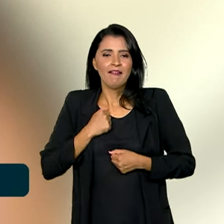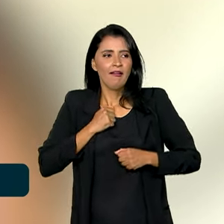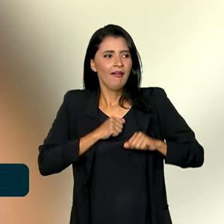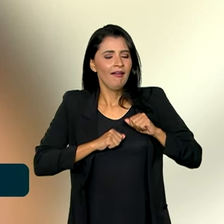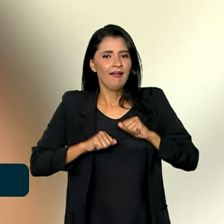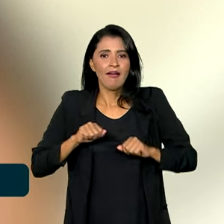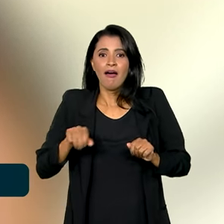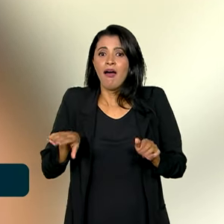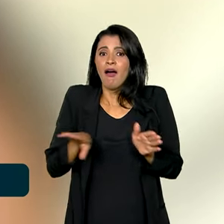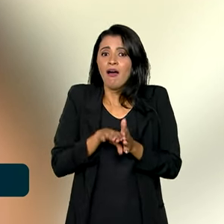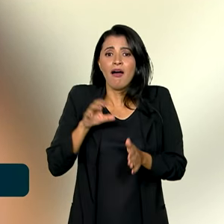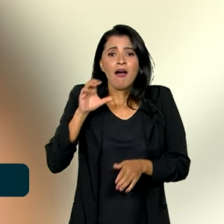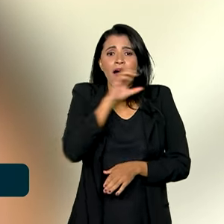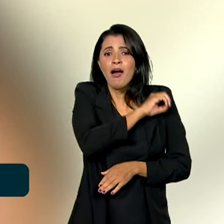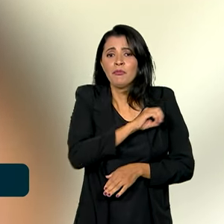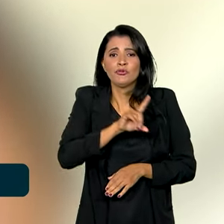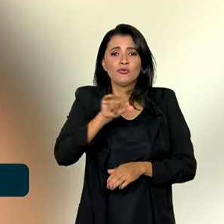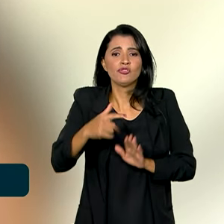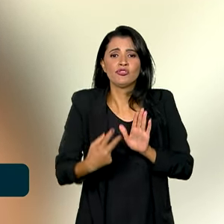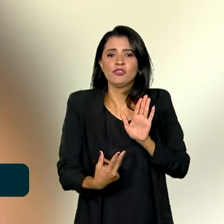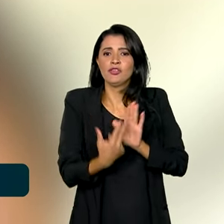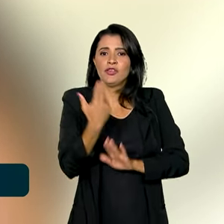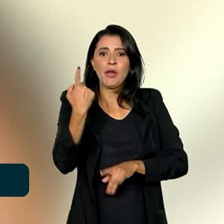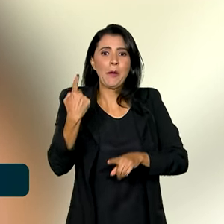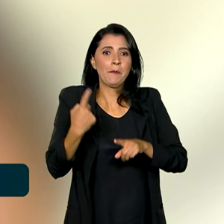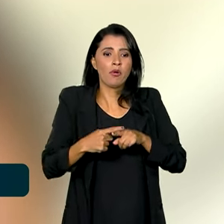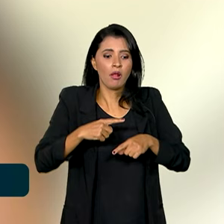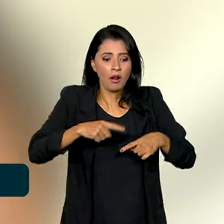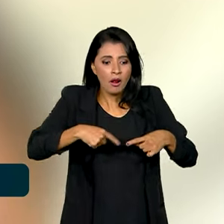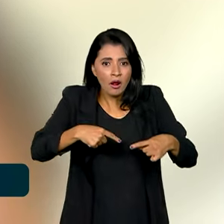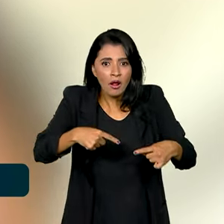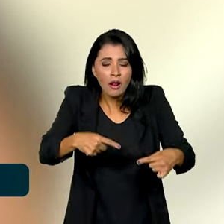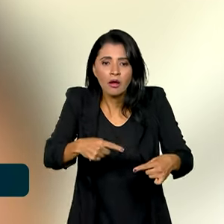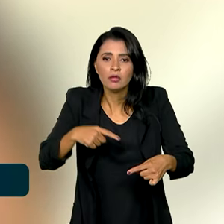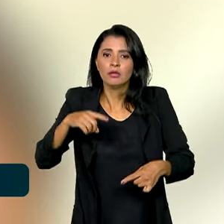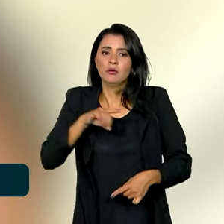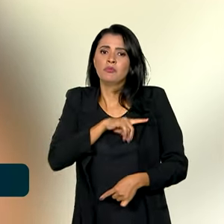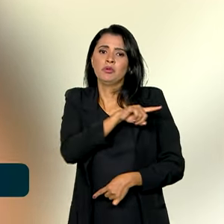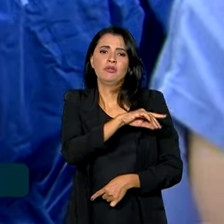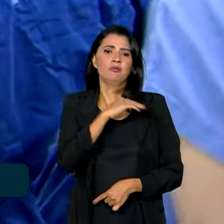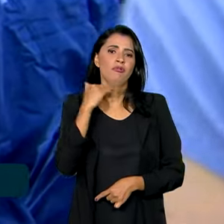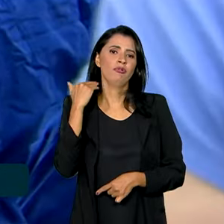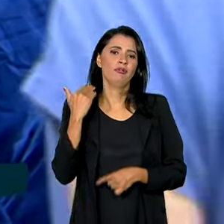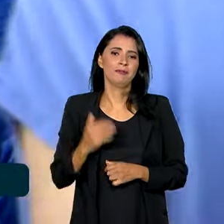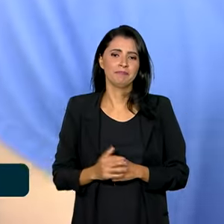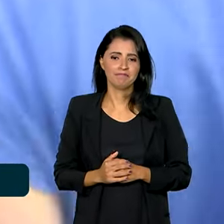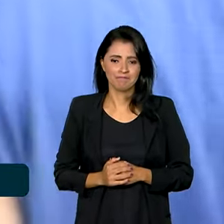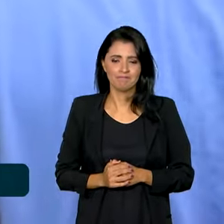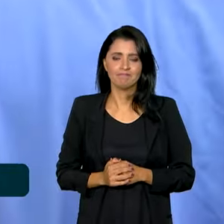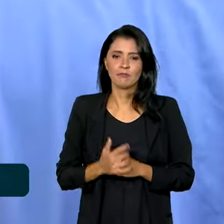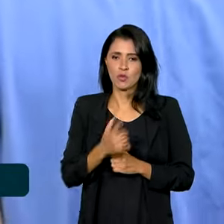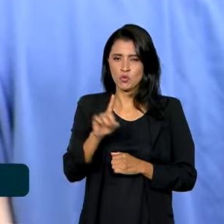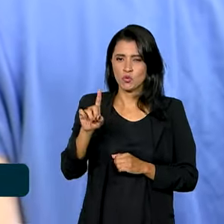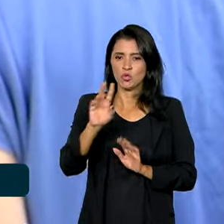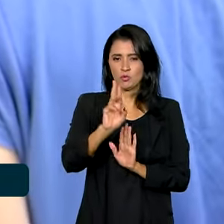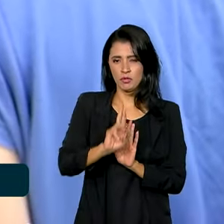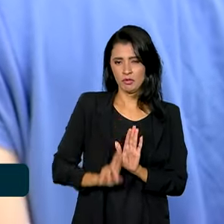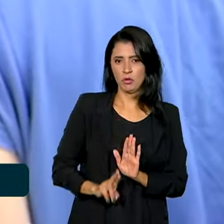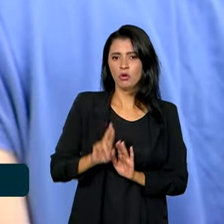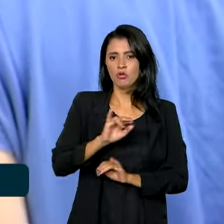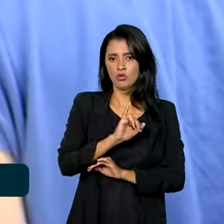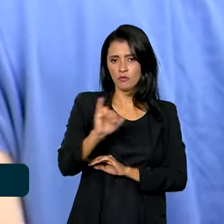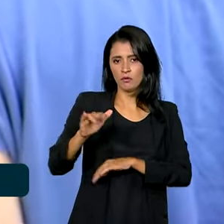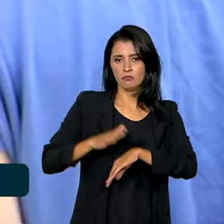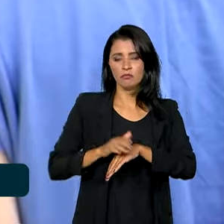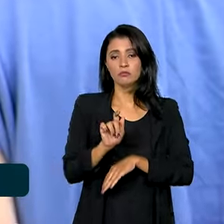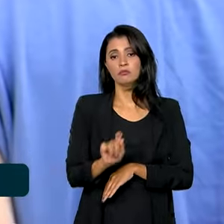ansiedade para chegar logo o dia, porque o tempo estava passando e eu fiquei com medo de perder ela. De acordo com o último relatório divulgado